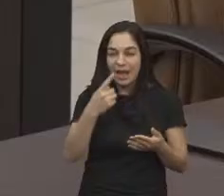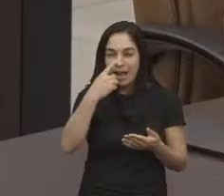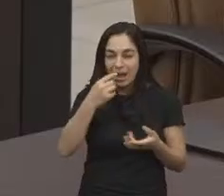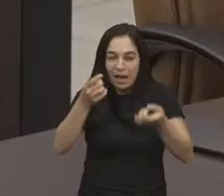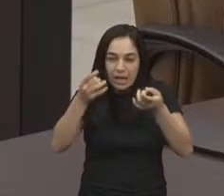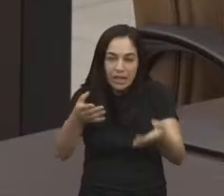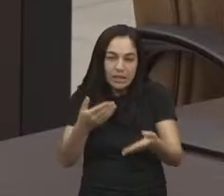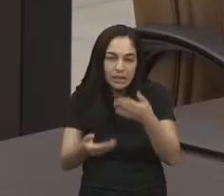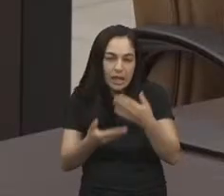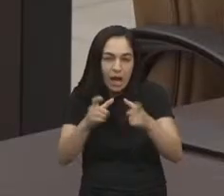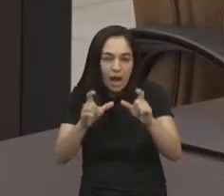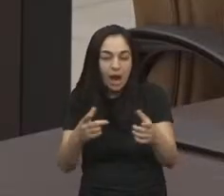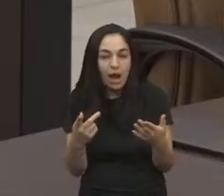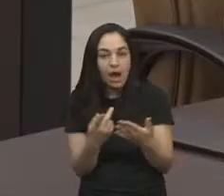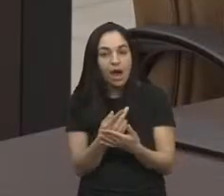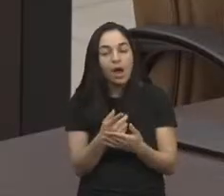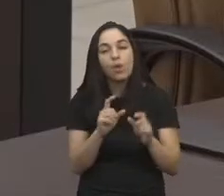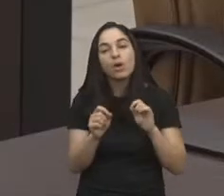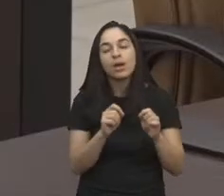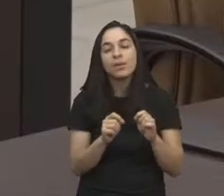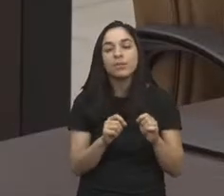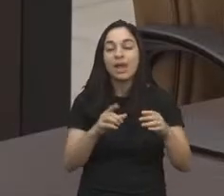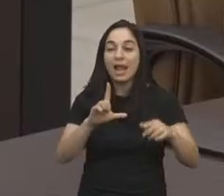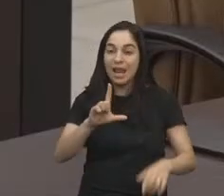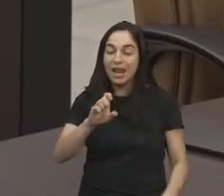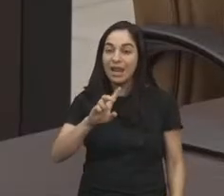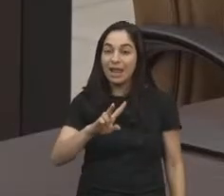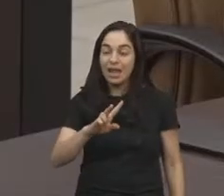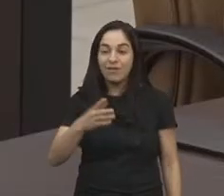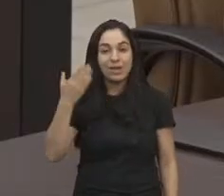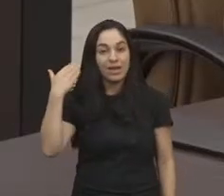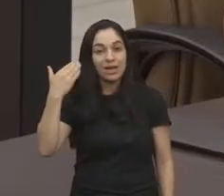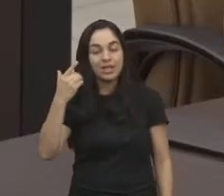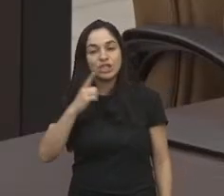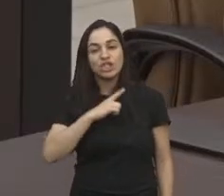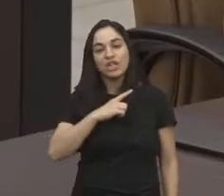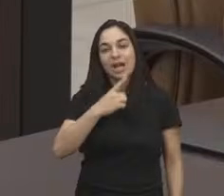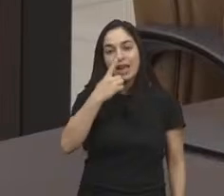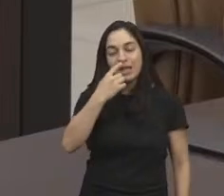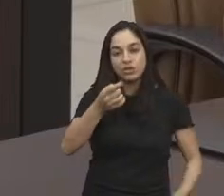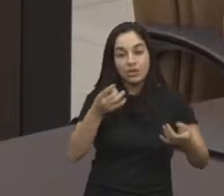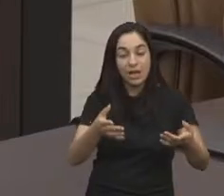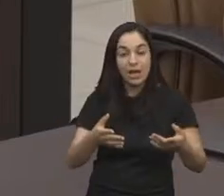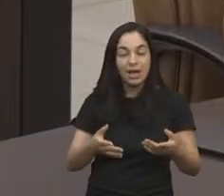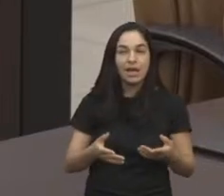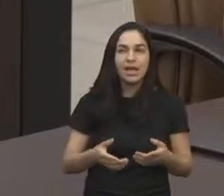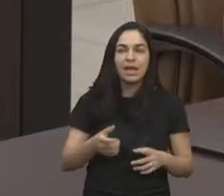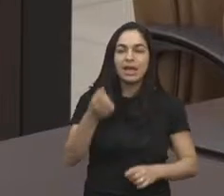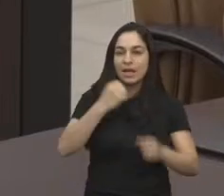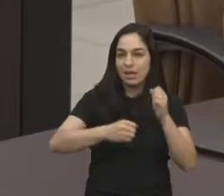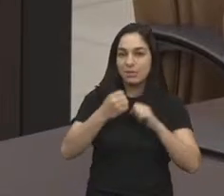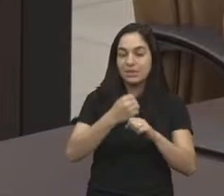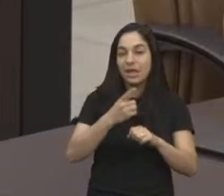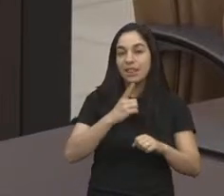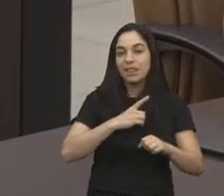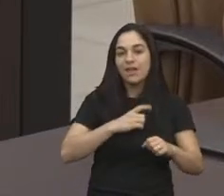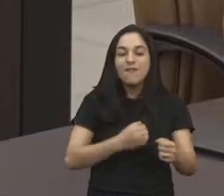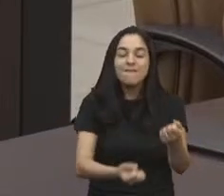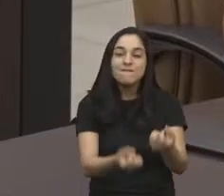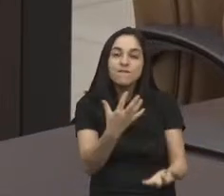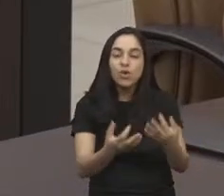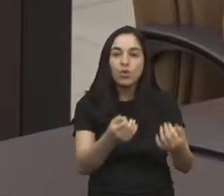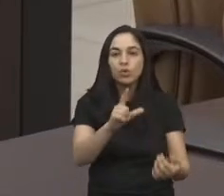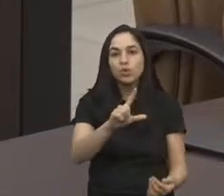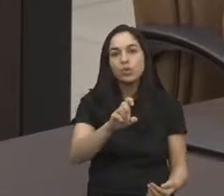Jacareí, descarte na porta dos leves e até no passado, aí no Jardim do Vale, chegaram a colocar fogo. Isso saiu em matéria, muito triste para a nossa